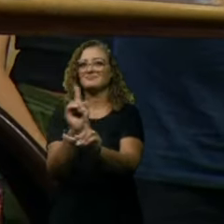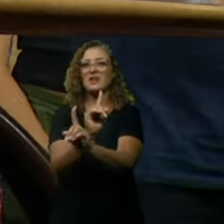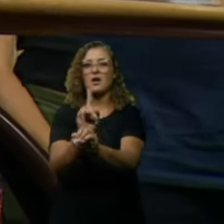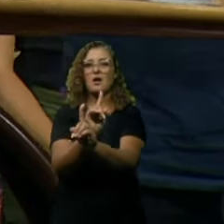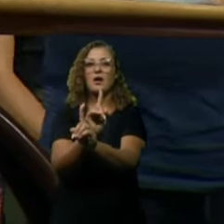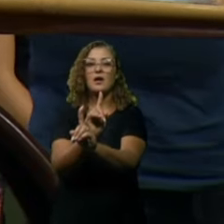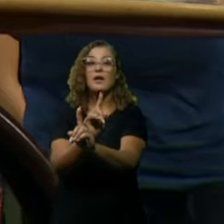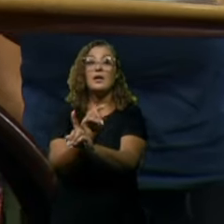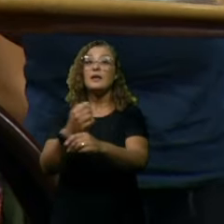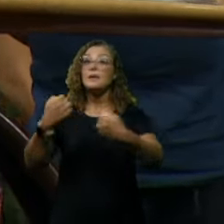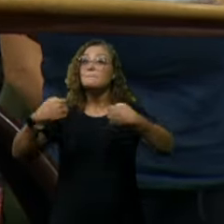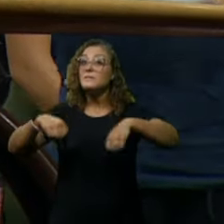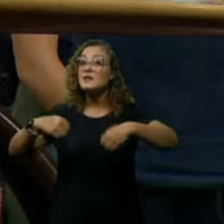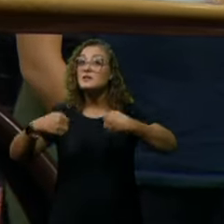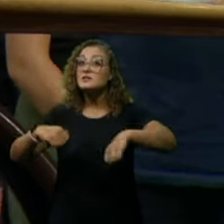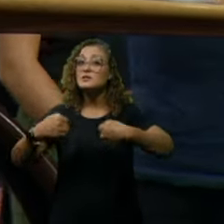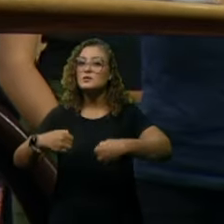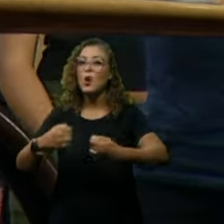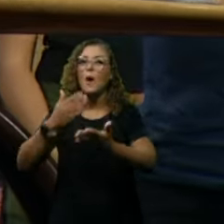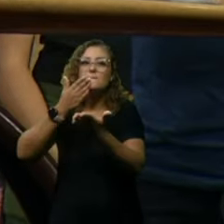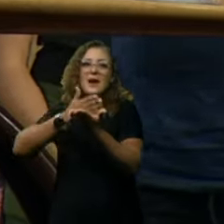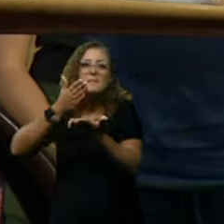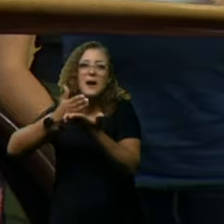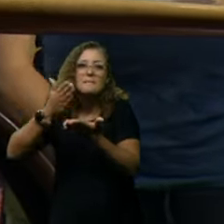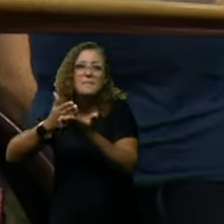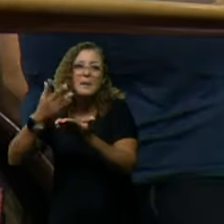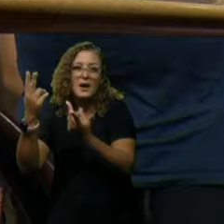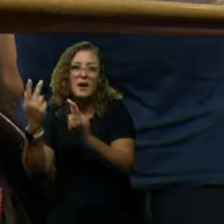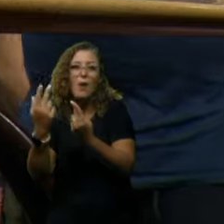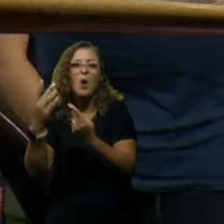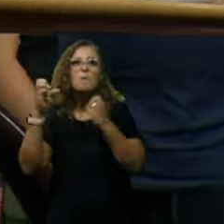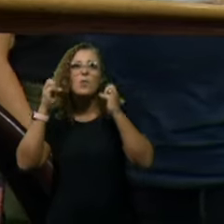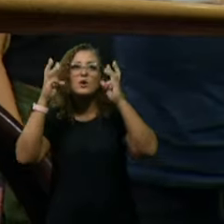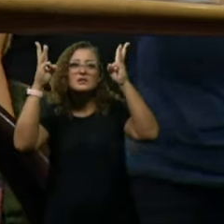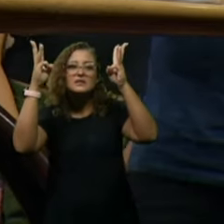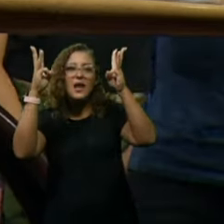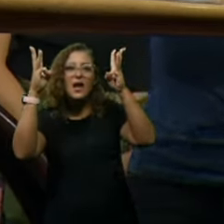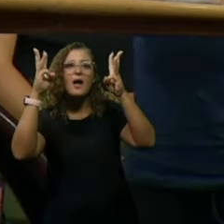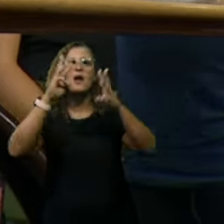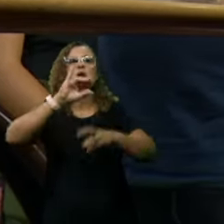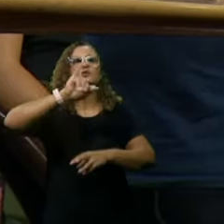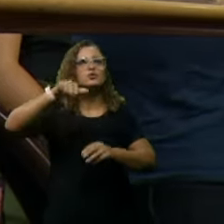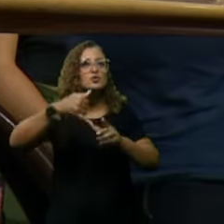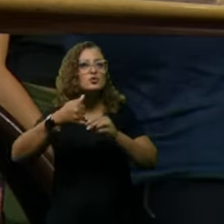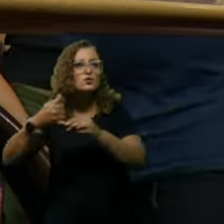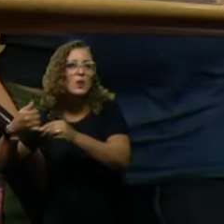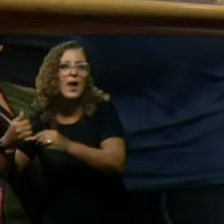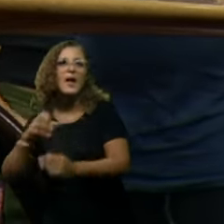precisou parcelar O Elias Josué Samuel